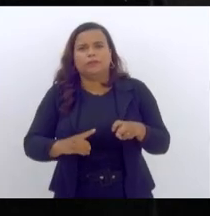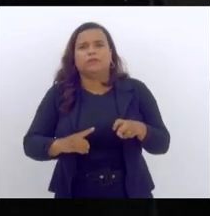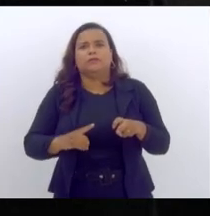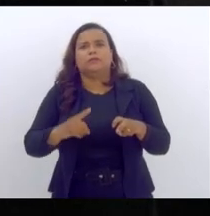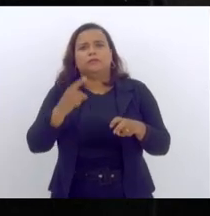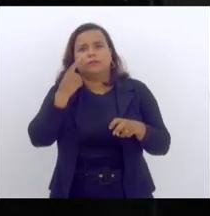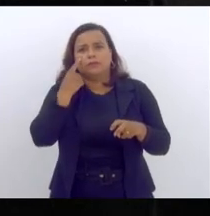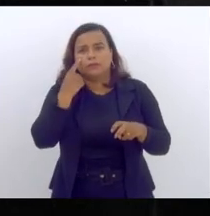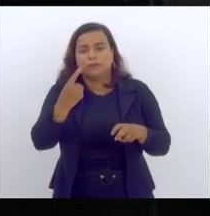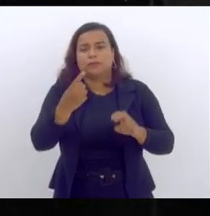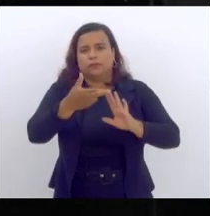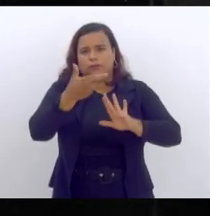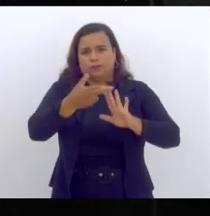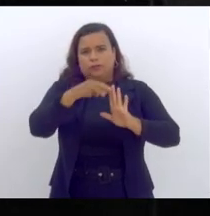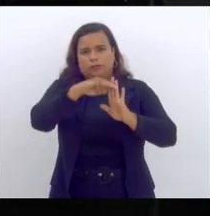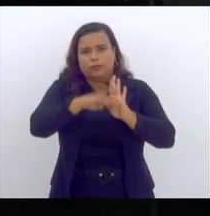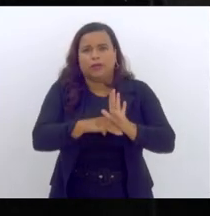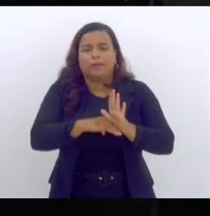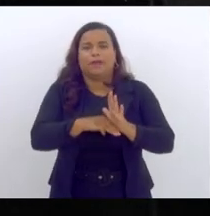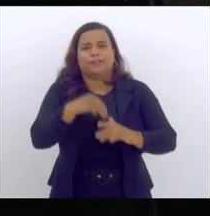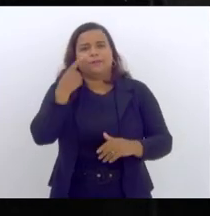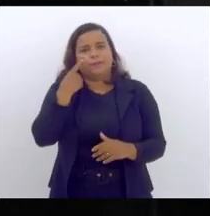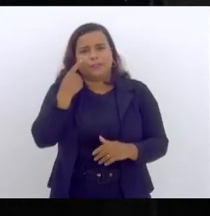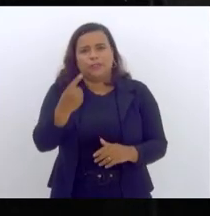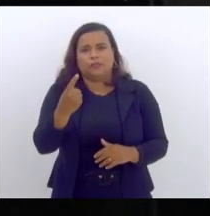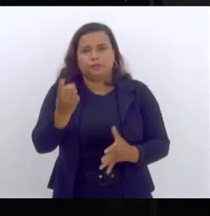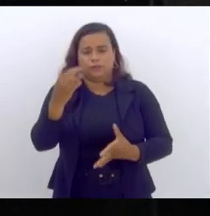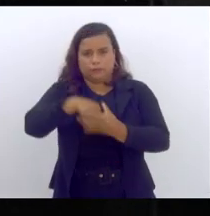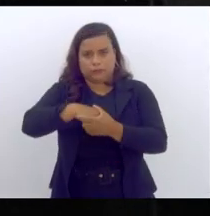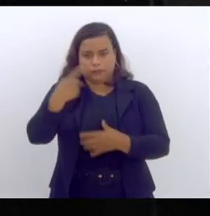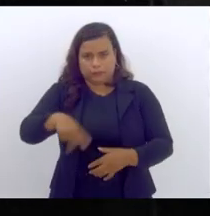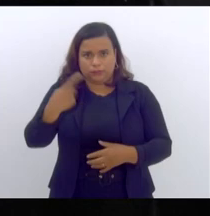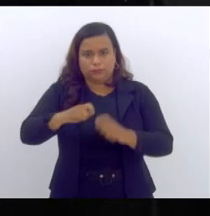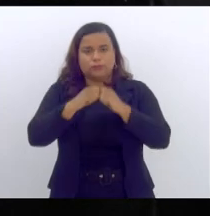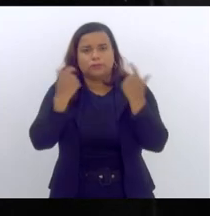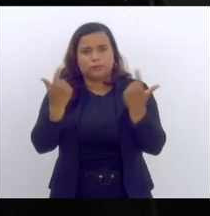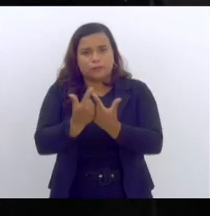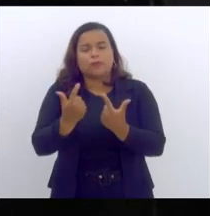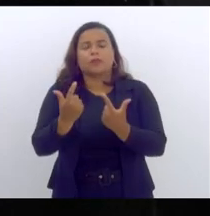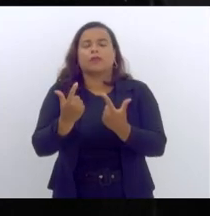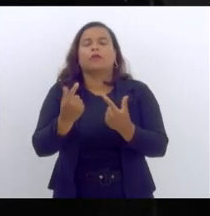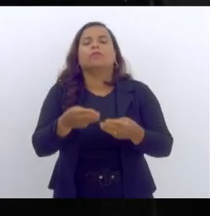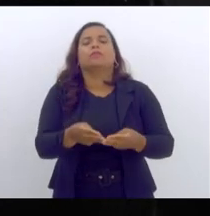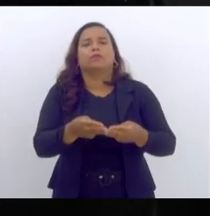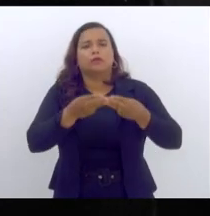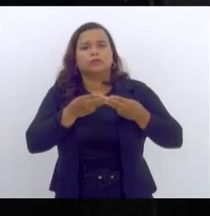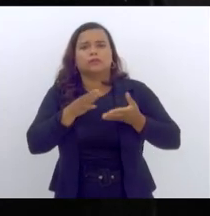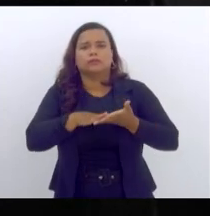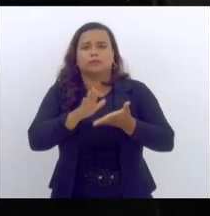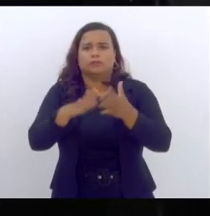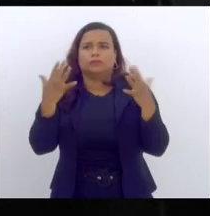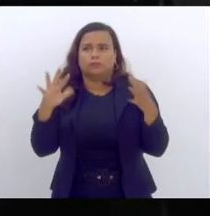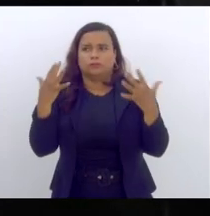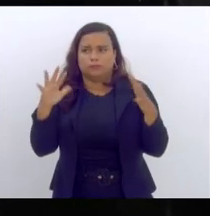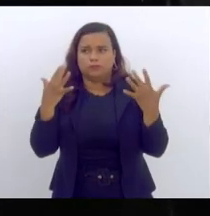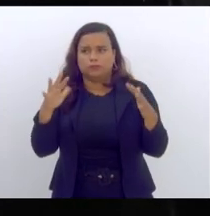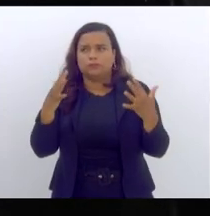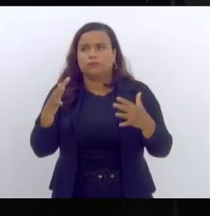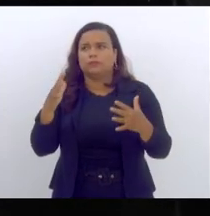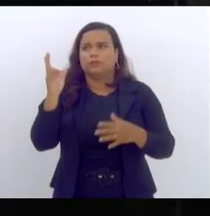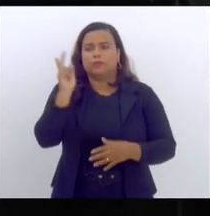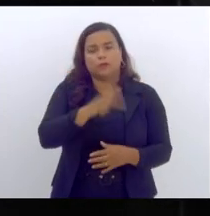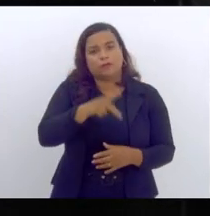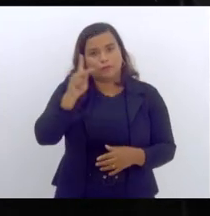que seja inserida nos anéis desta casa de leis Moção de congratulações e aplausos a